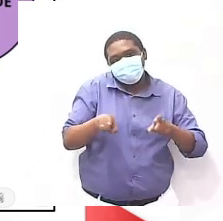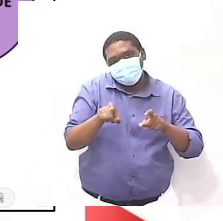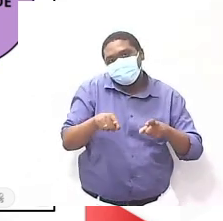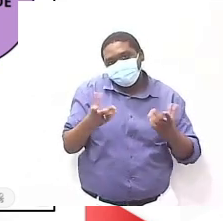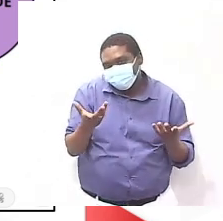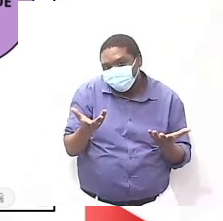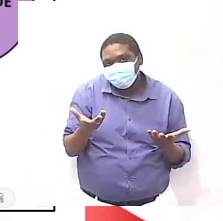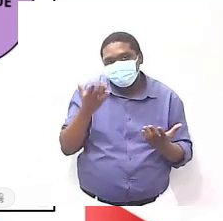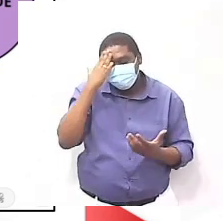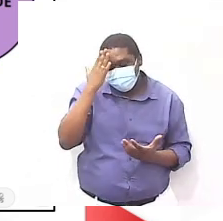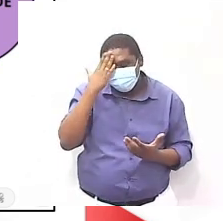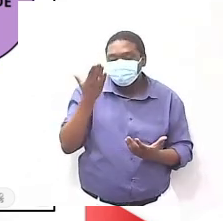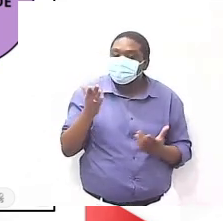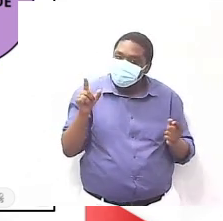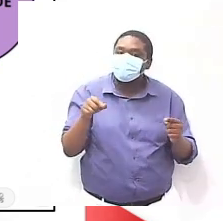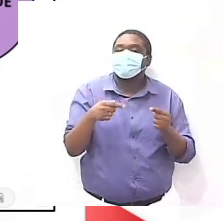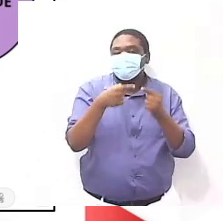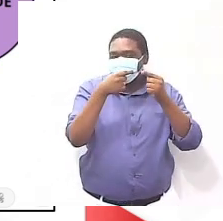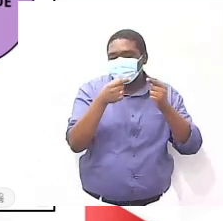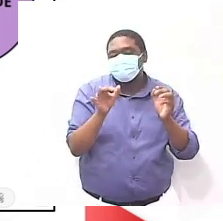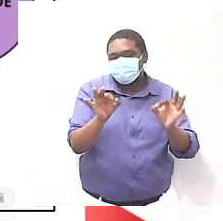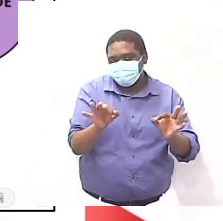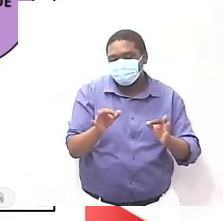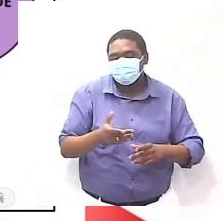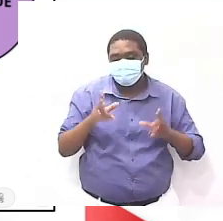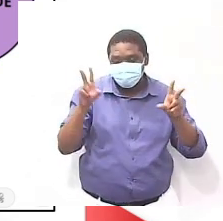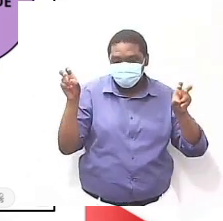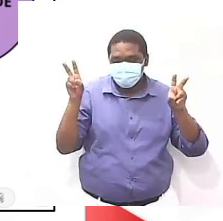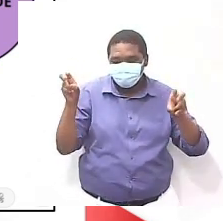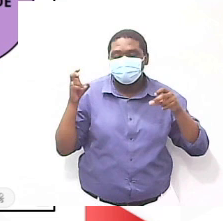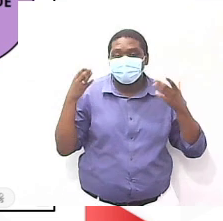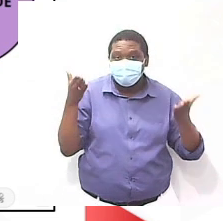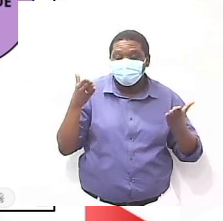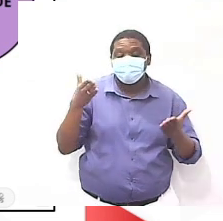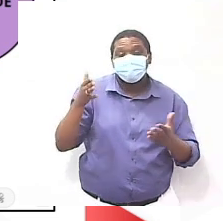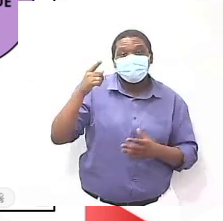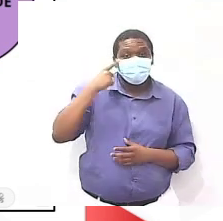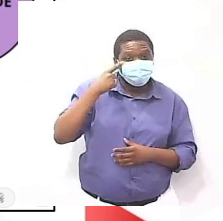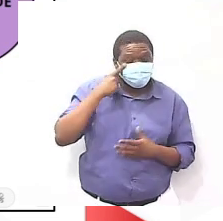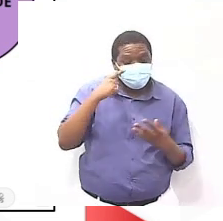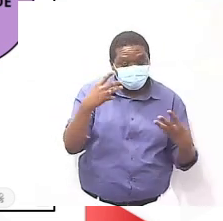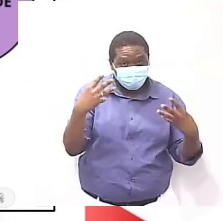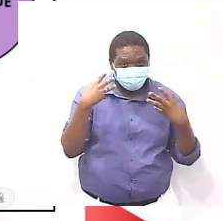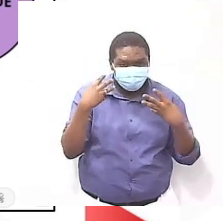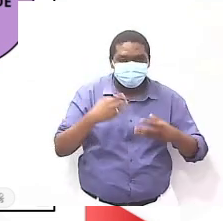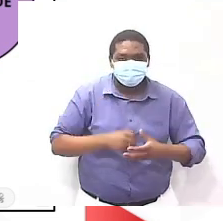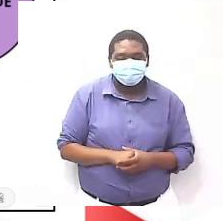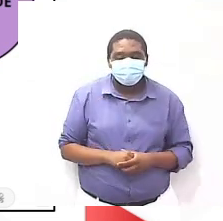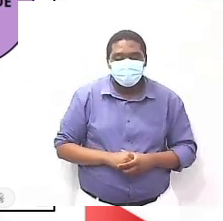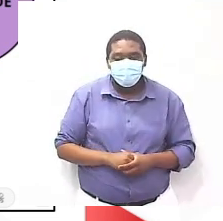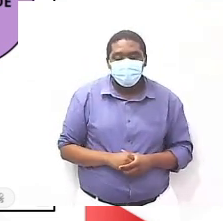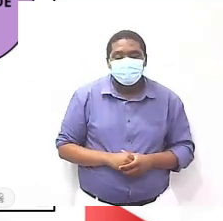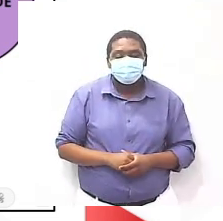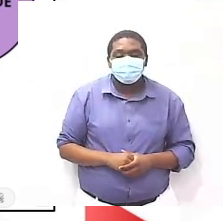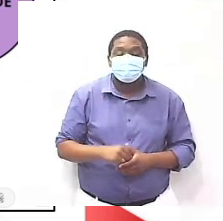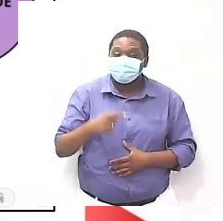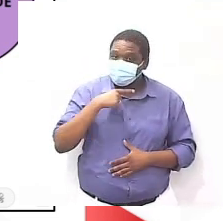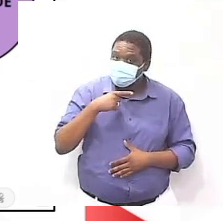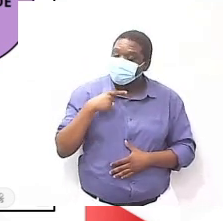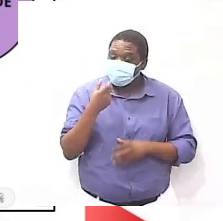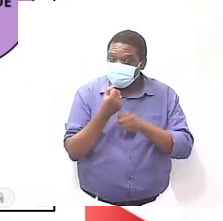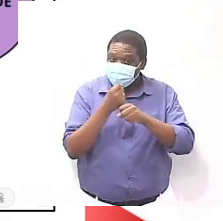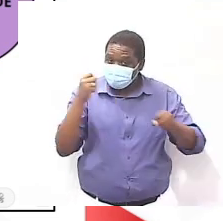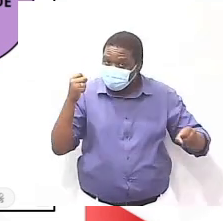Não deixa de ser grandezas e medidas, tá? Se liga aí, vem comigo, presta bem atenção. Eu tenho aí grandezas e